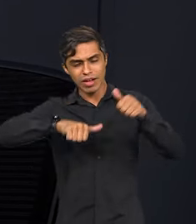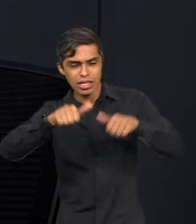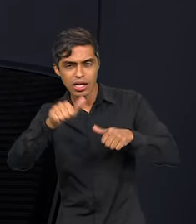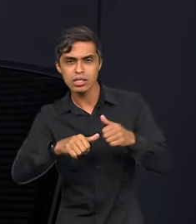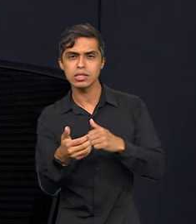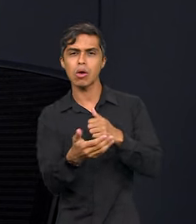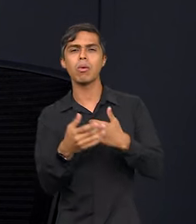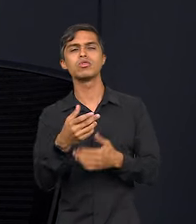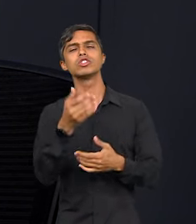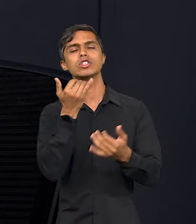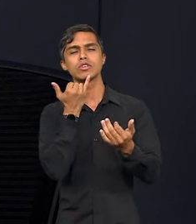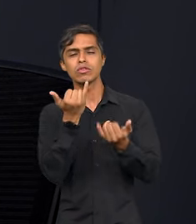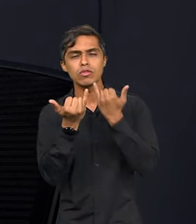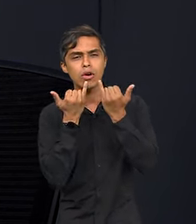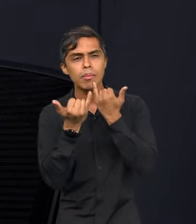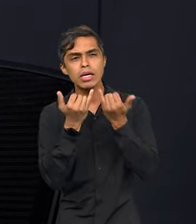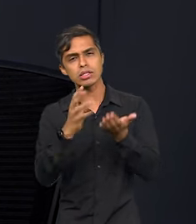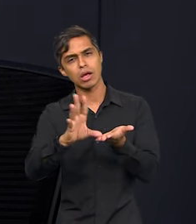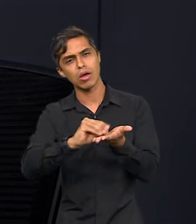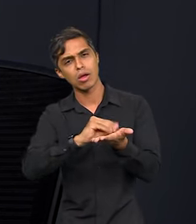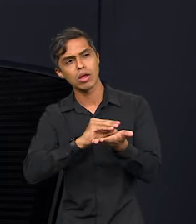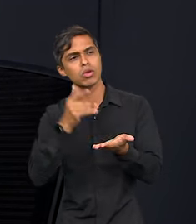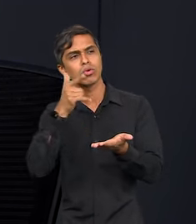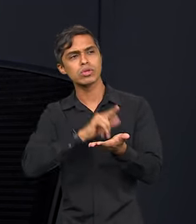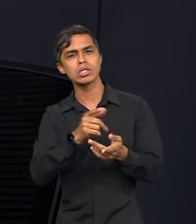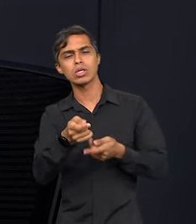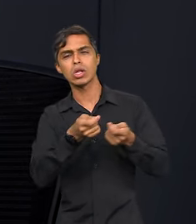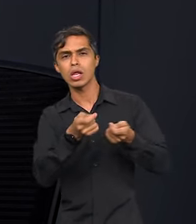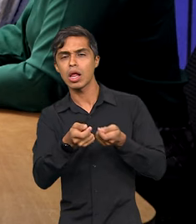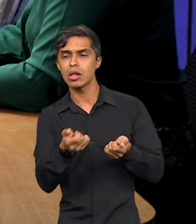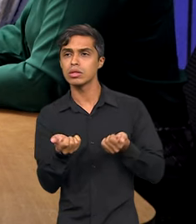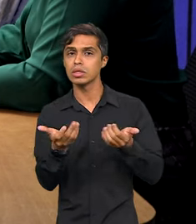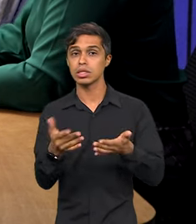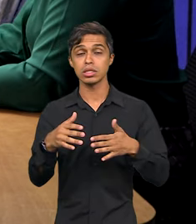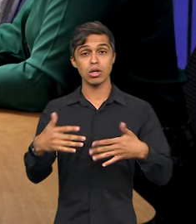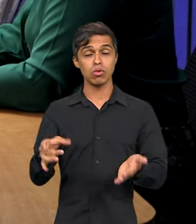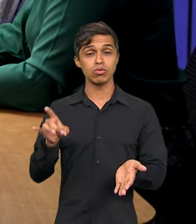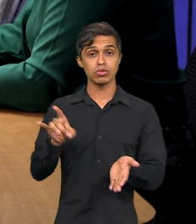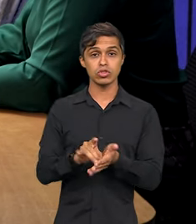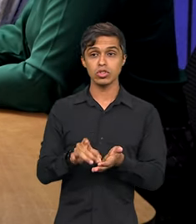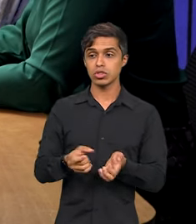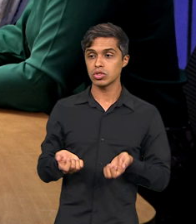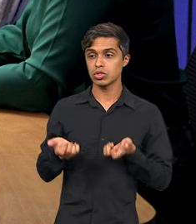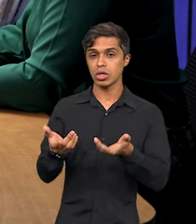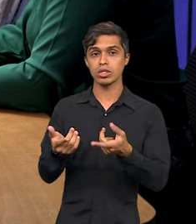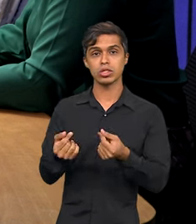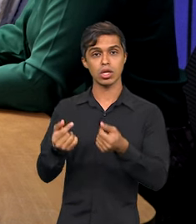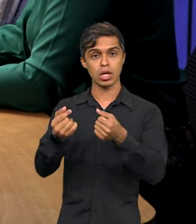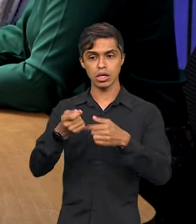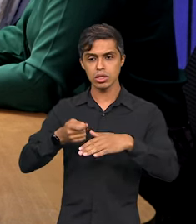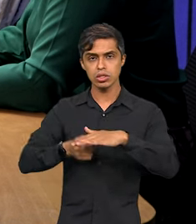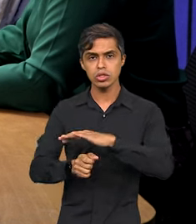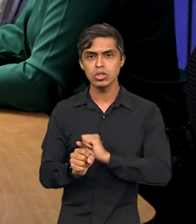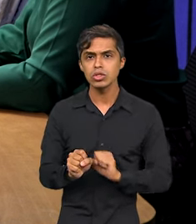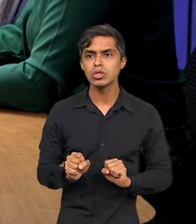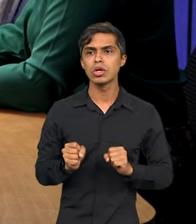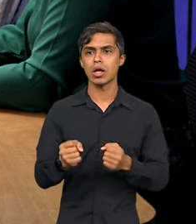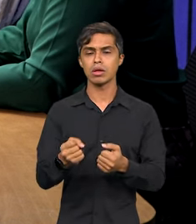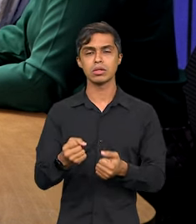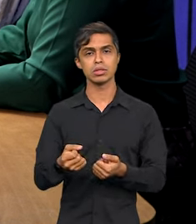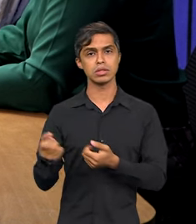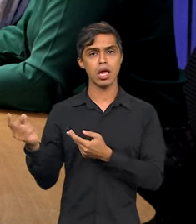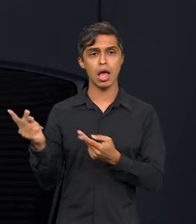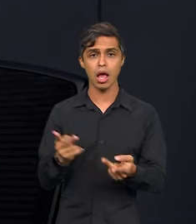organizações superiores de controle elas conseguem trazer para que a gente realmente Invista o dinheiro em ações que